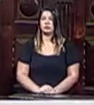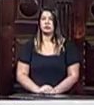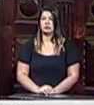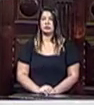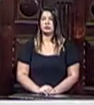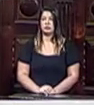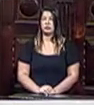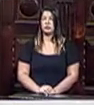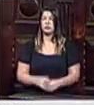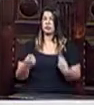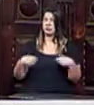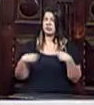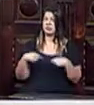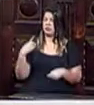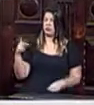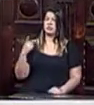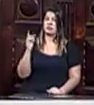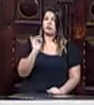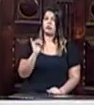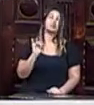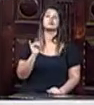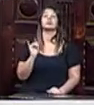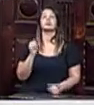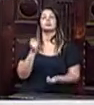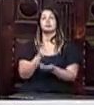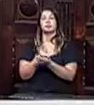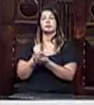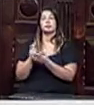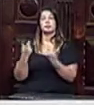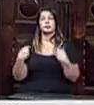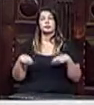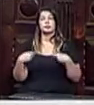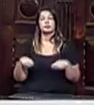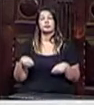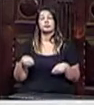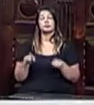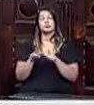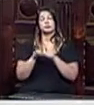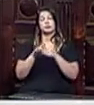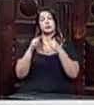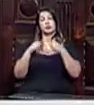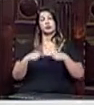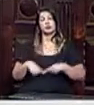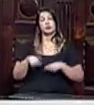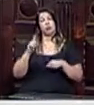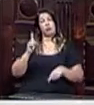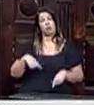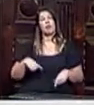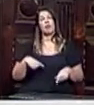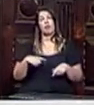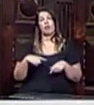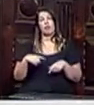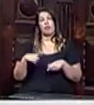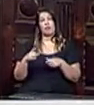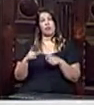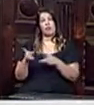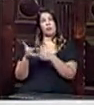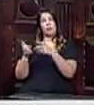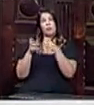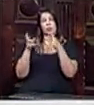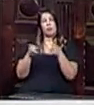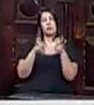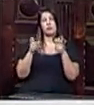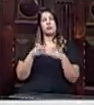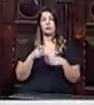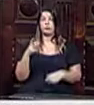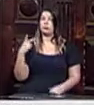o que deveria ser reajustado em relação àquilo que é cobrança lá no destino e não na